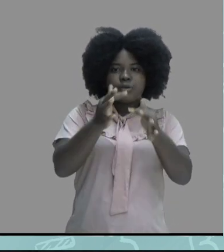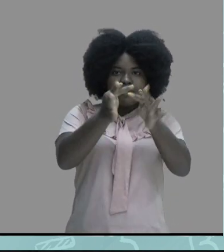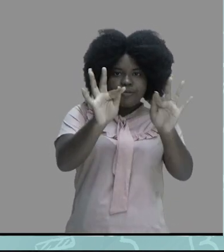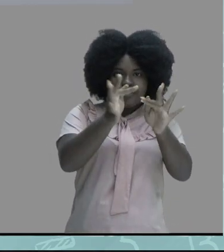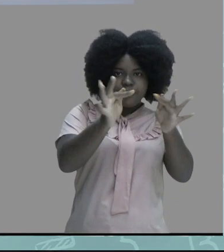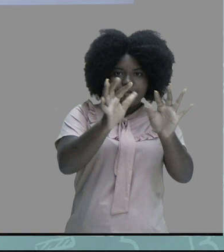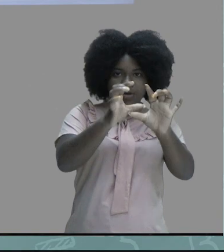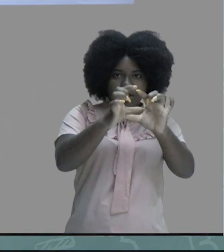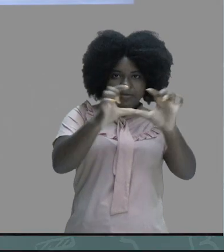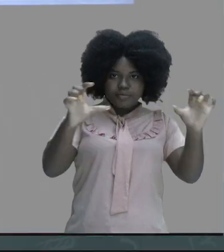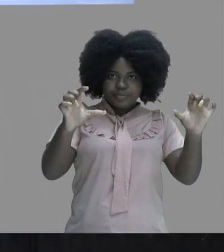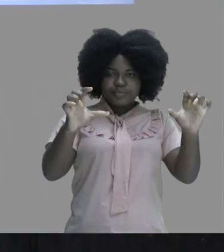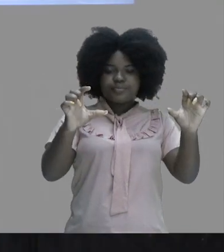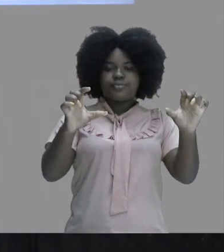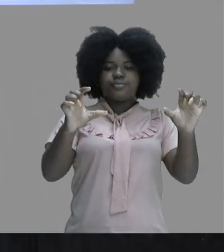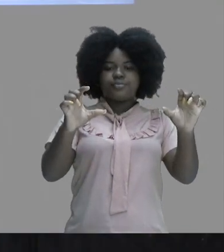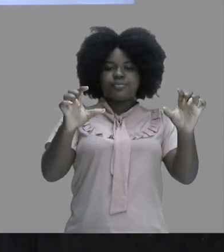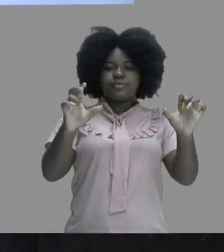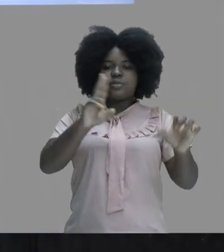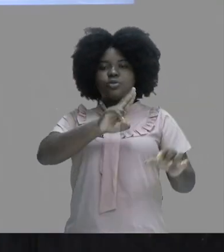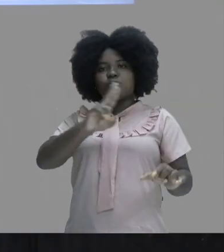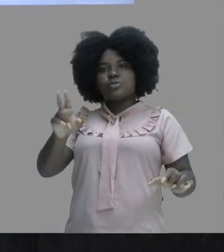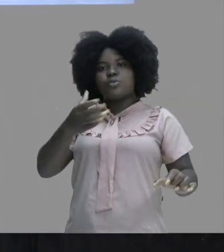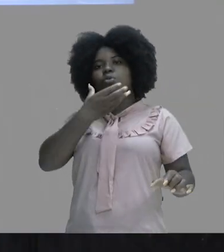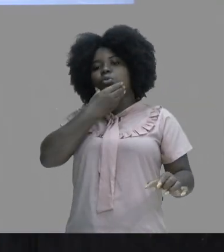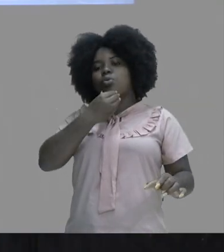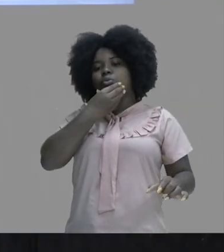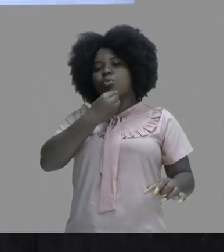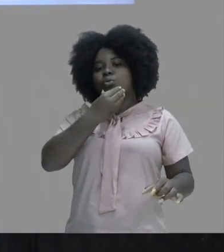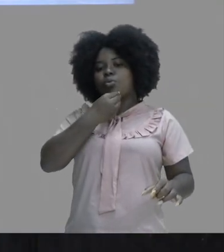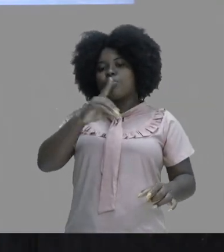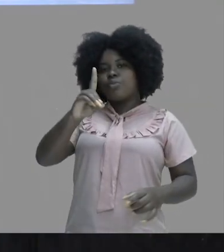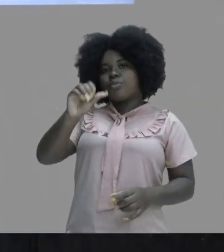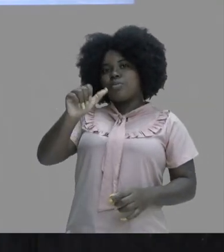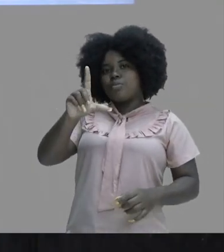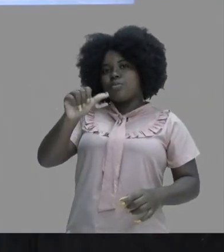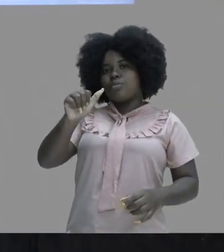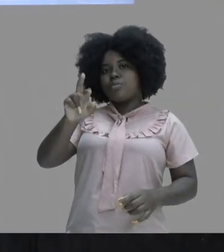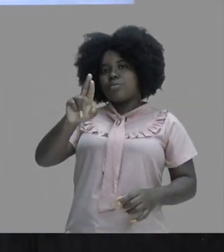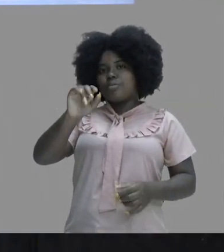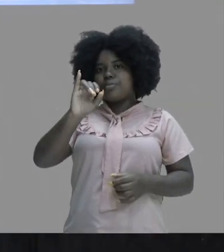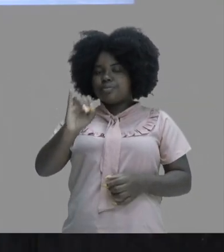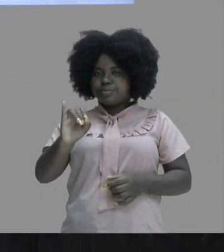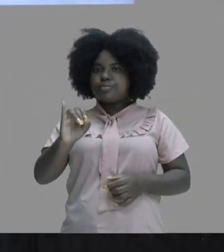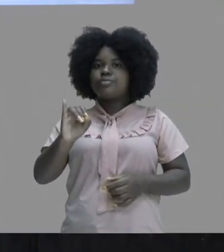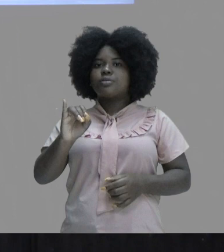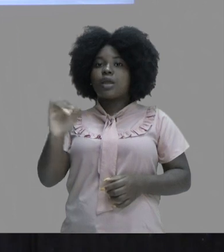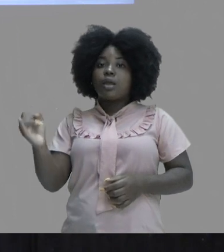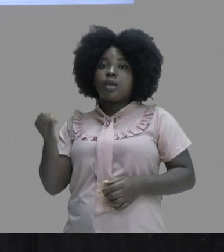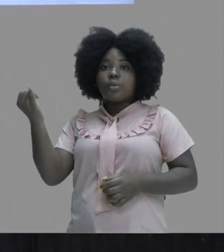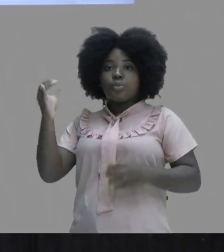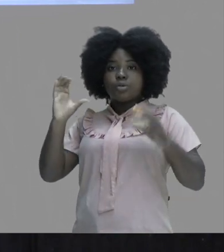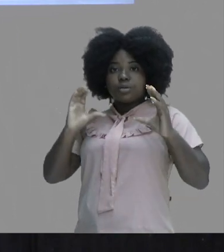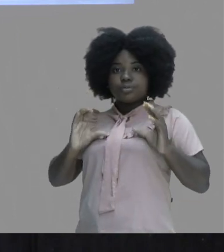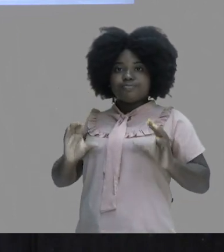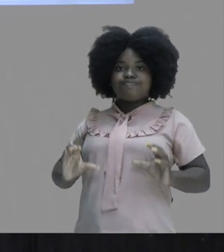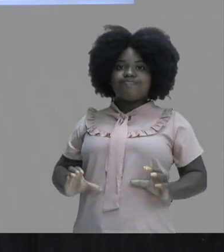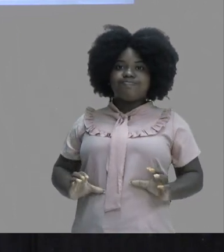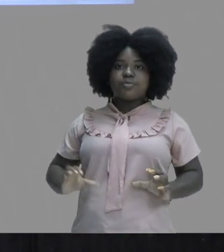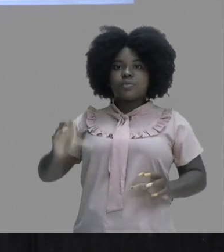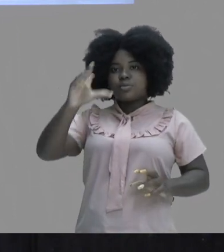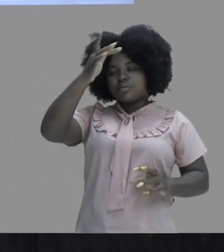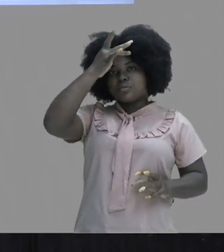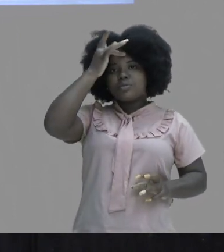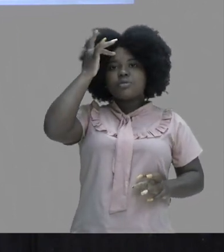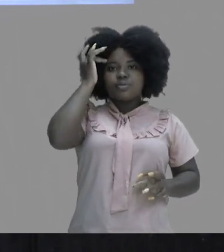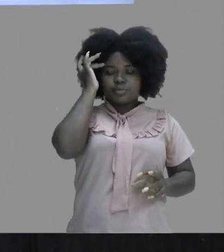de Abreu Dalari, para você entender aí, através da citação, a importância da cidadania, sobretudo quando